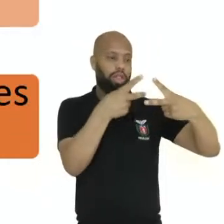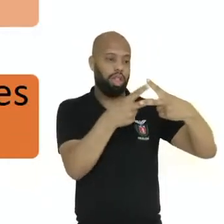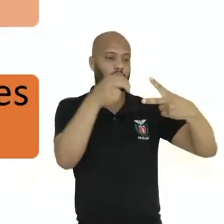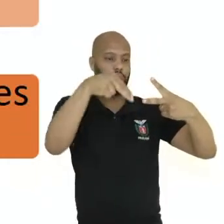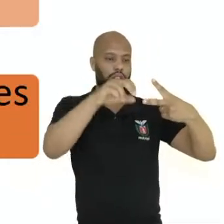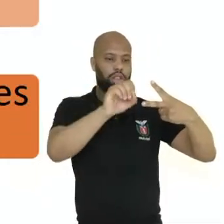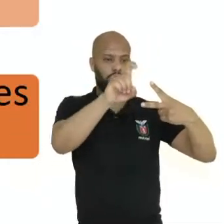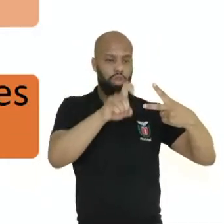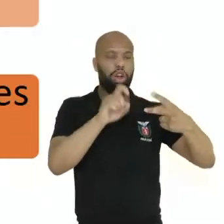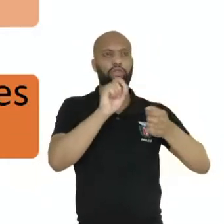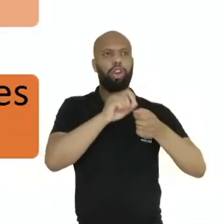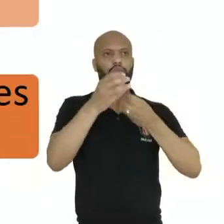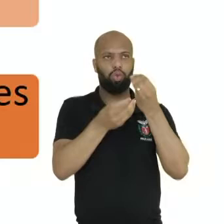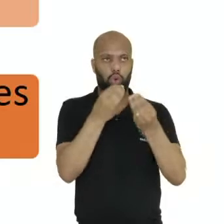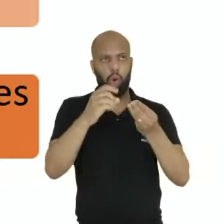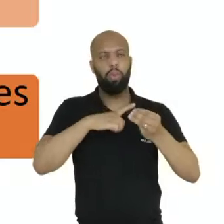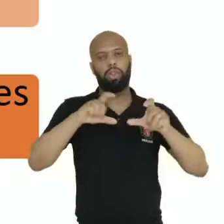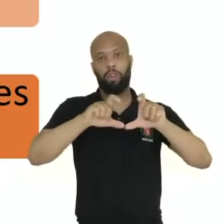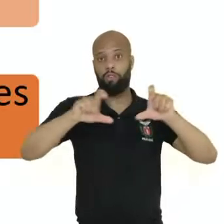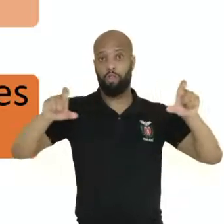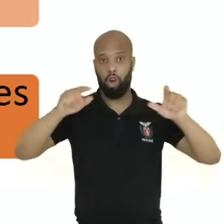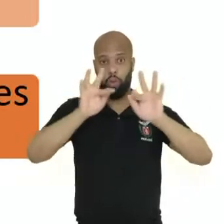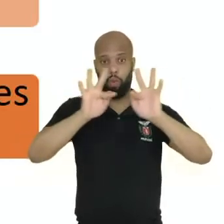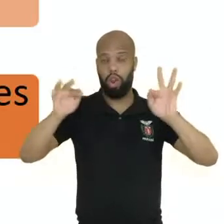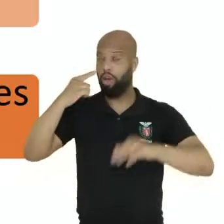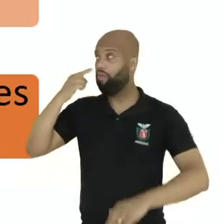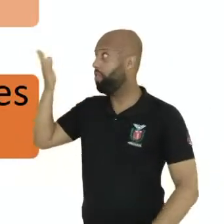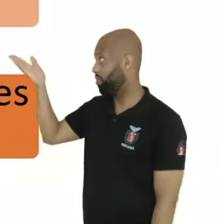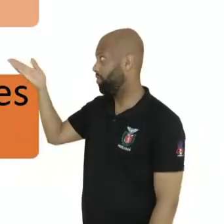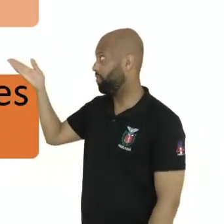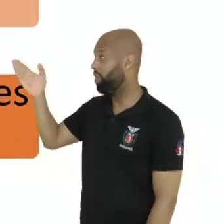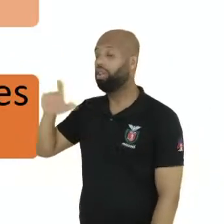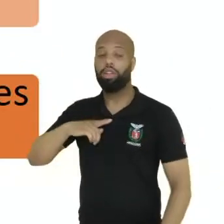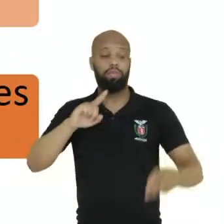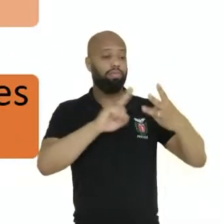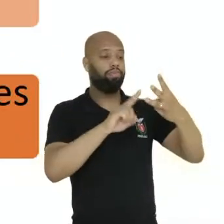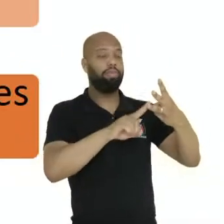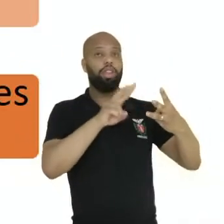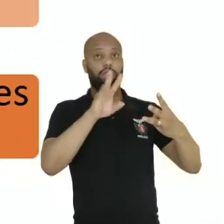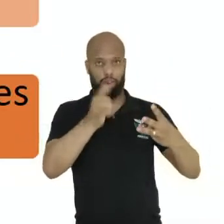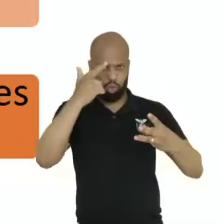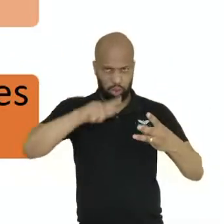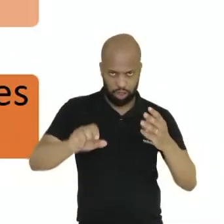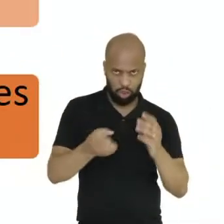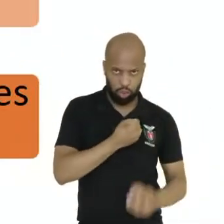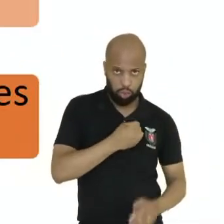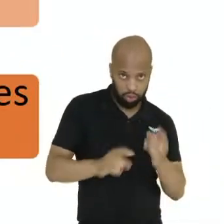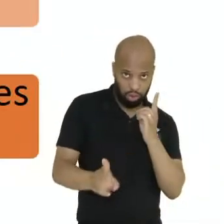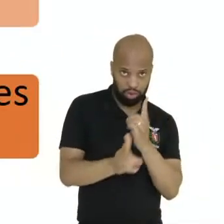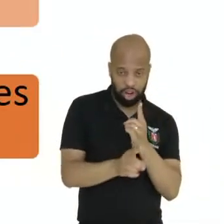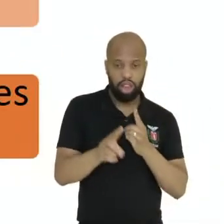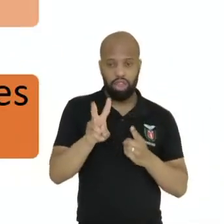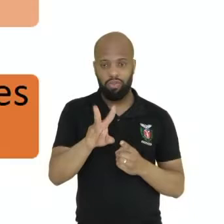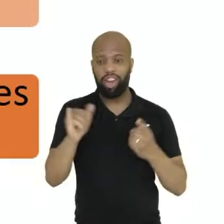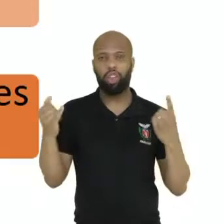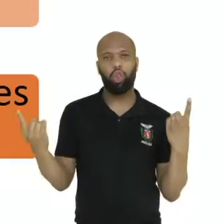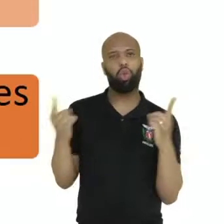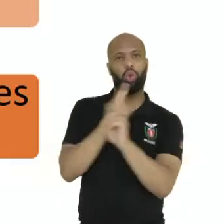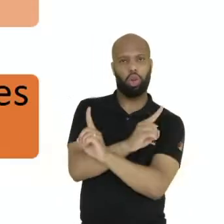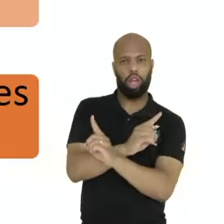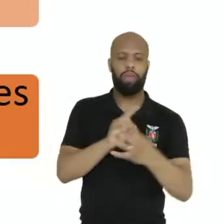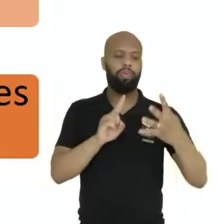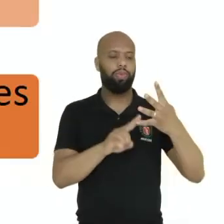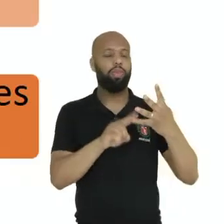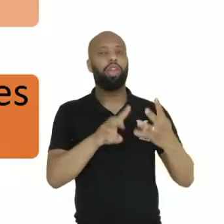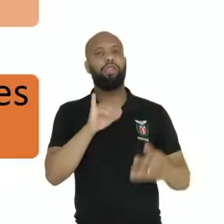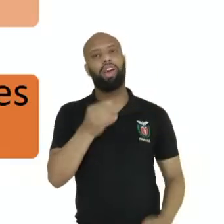faz NOx maior menos NOx menor. O passo 3 é inverter os valores da variação do delta NOx e o passo